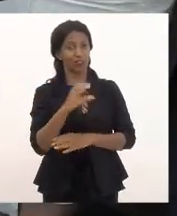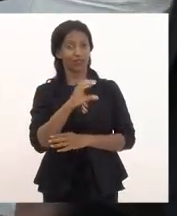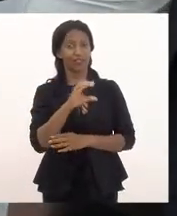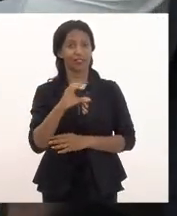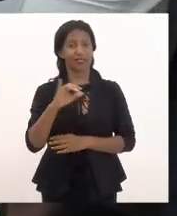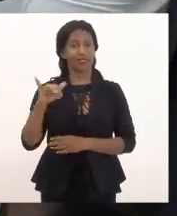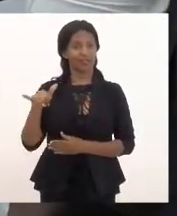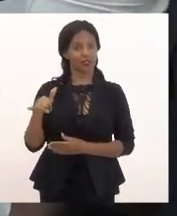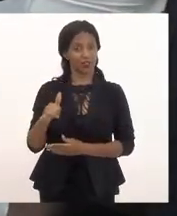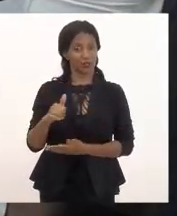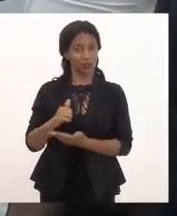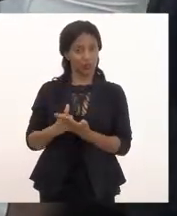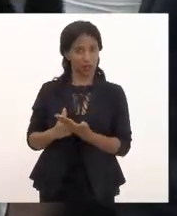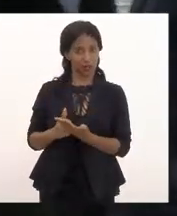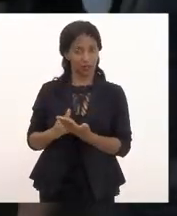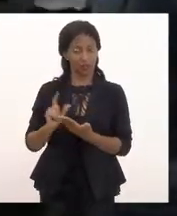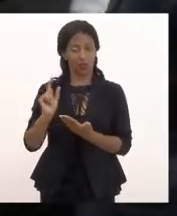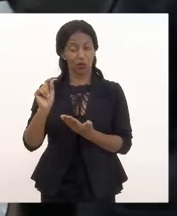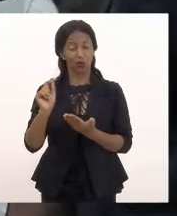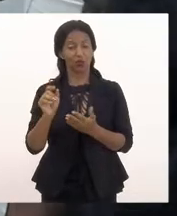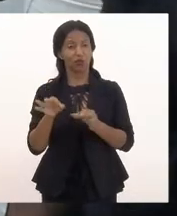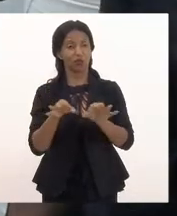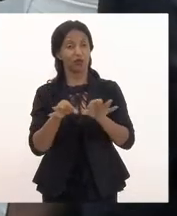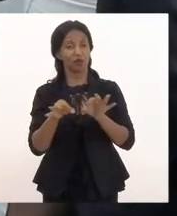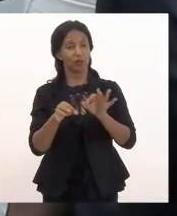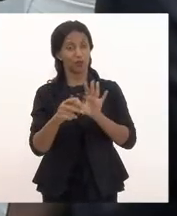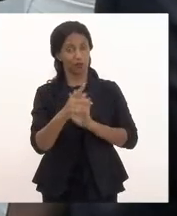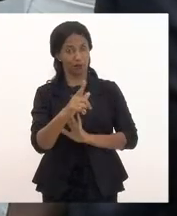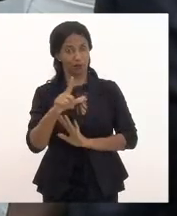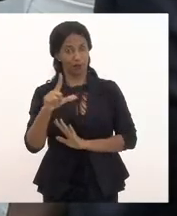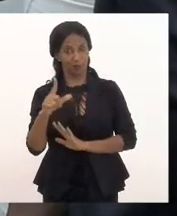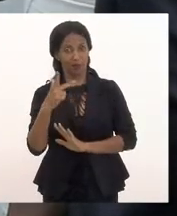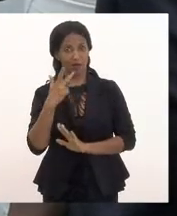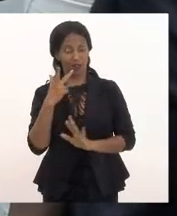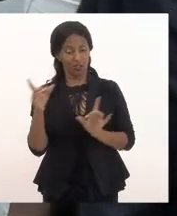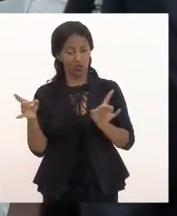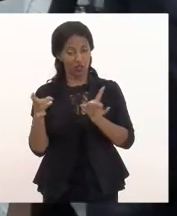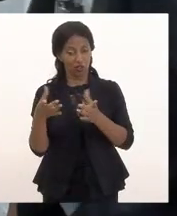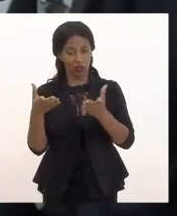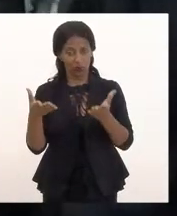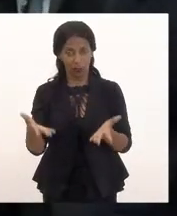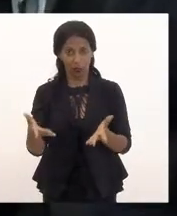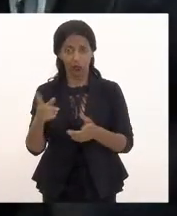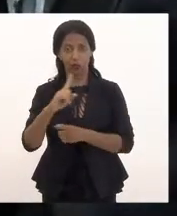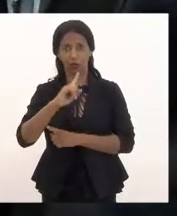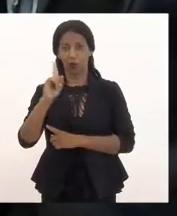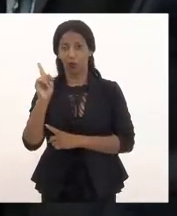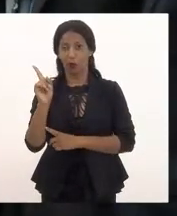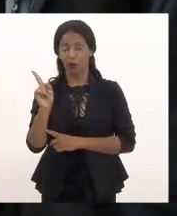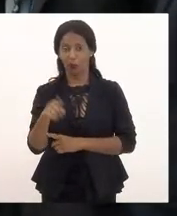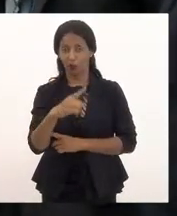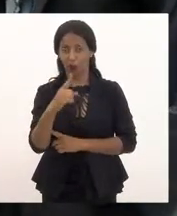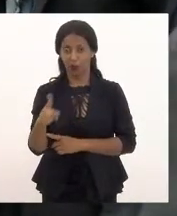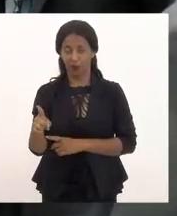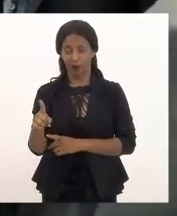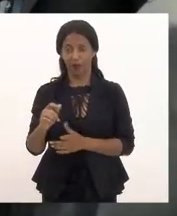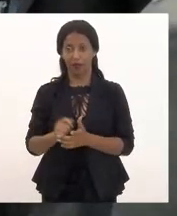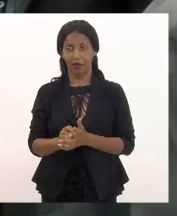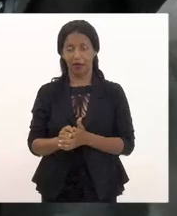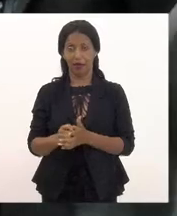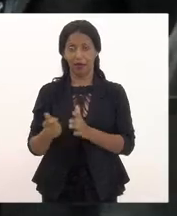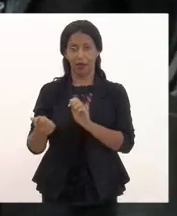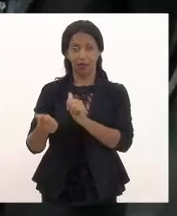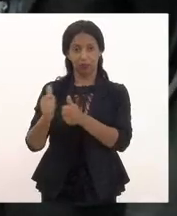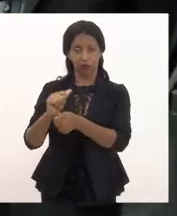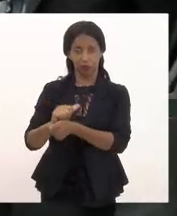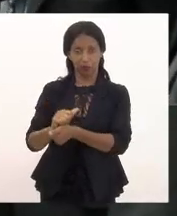CCJ. O que diz o projeto de lei? Dispõe sobre proibir a instalação,